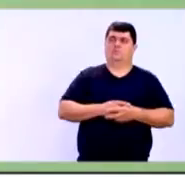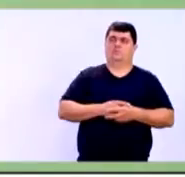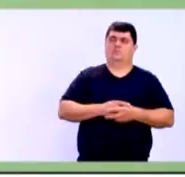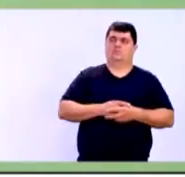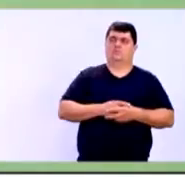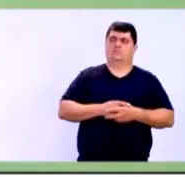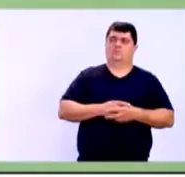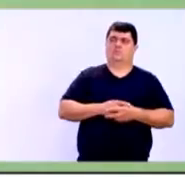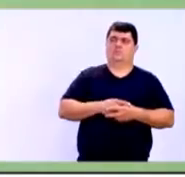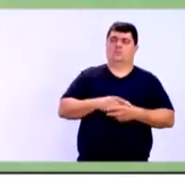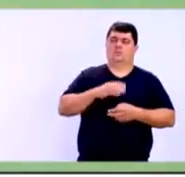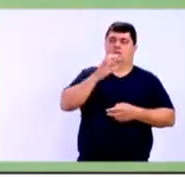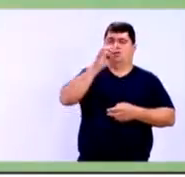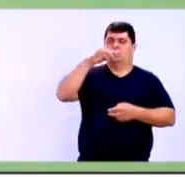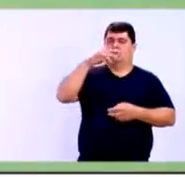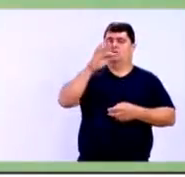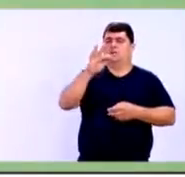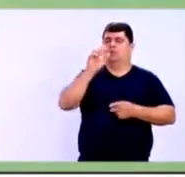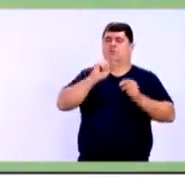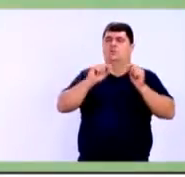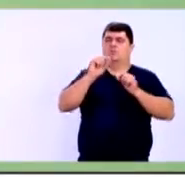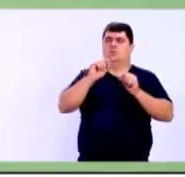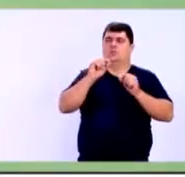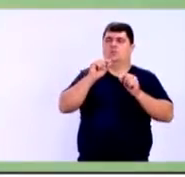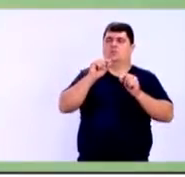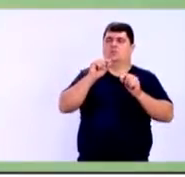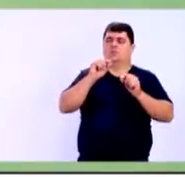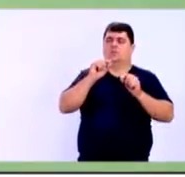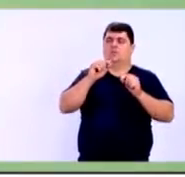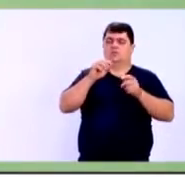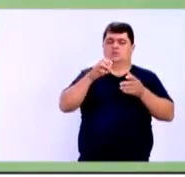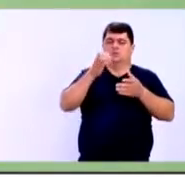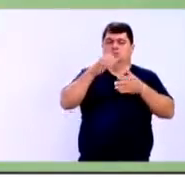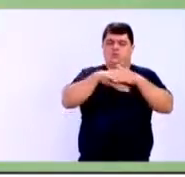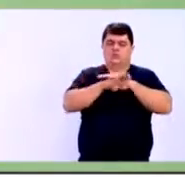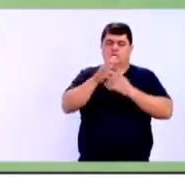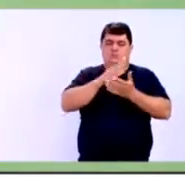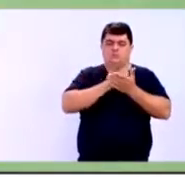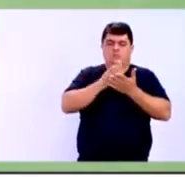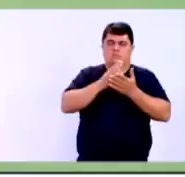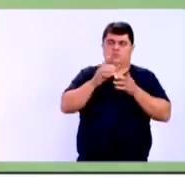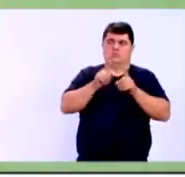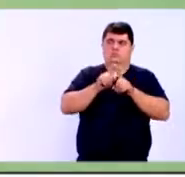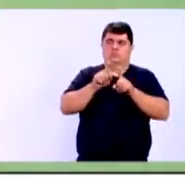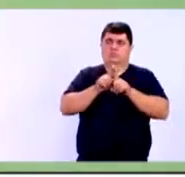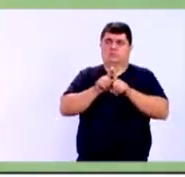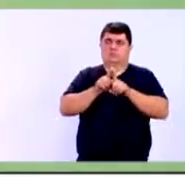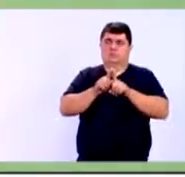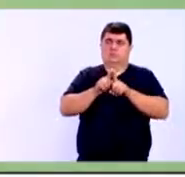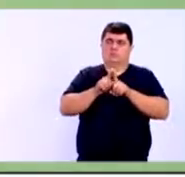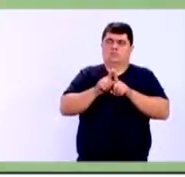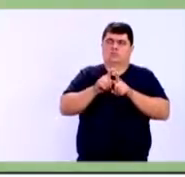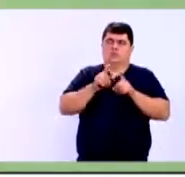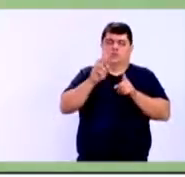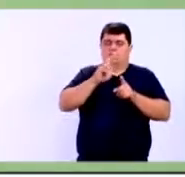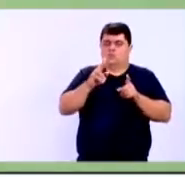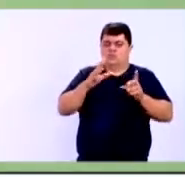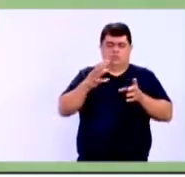O custo da média ponderada fixa, nesse critério considera-se que os estoques iniciais e as aquisições como se fosse uma única